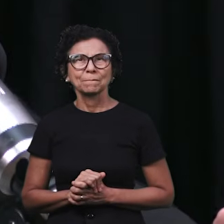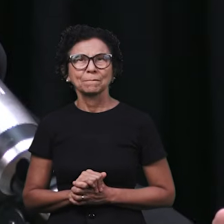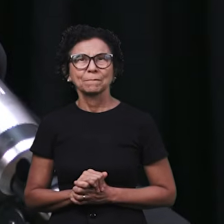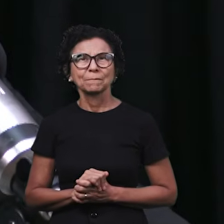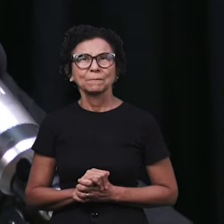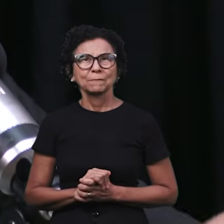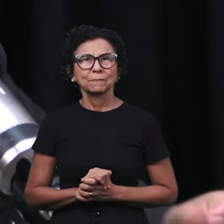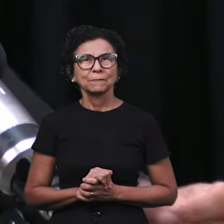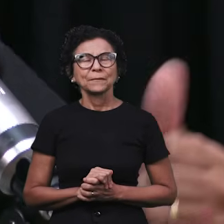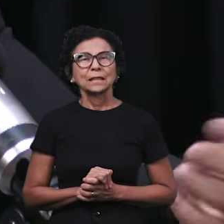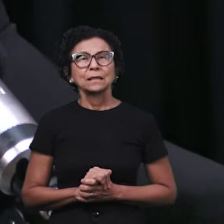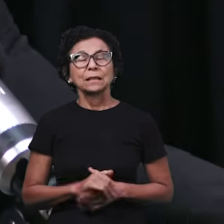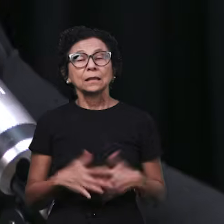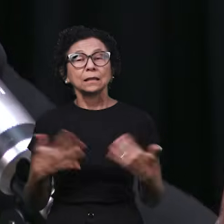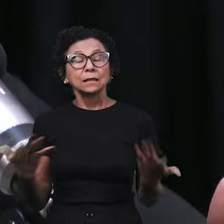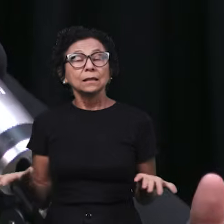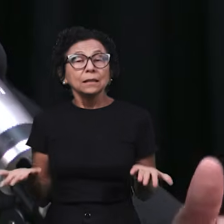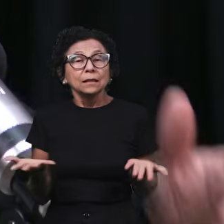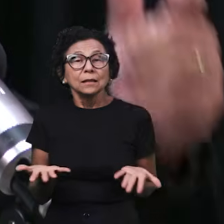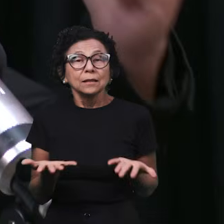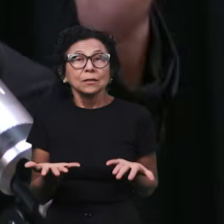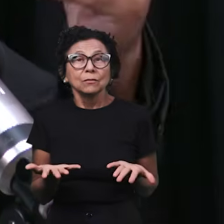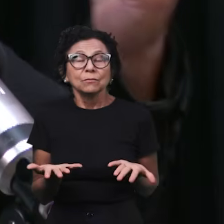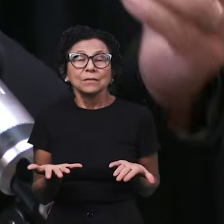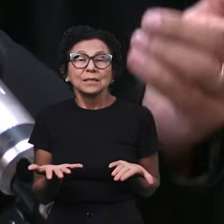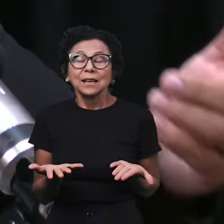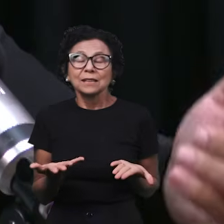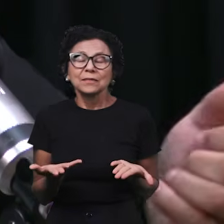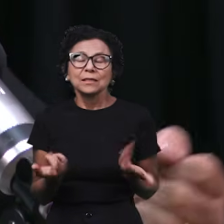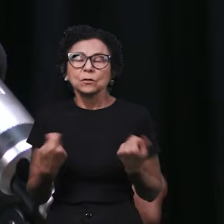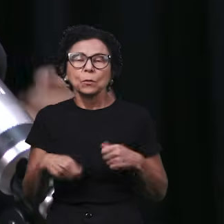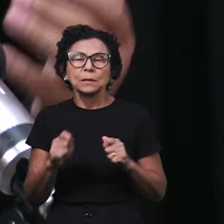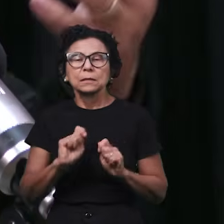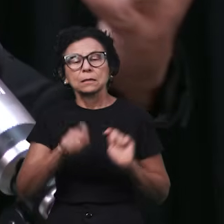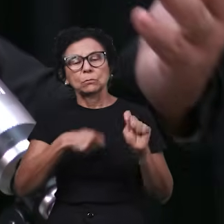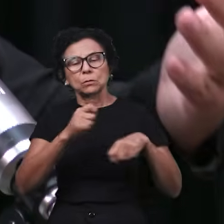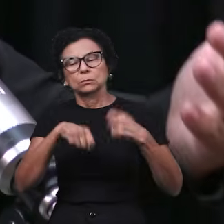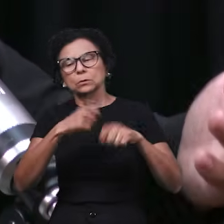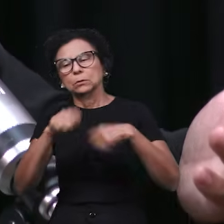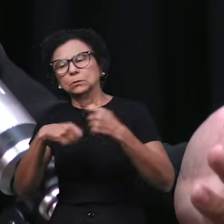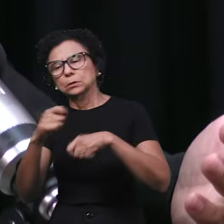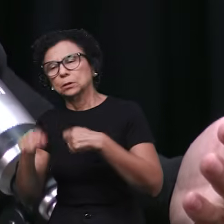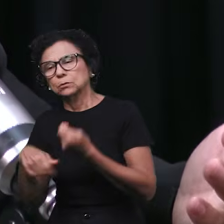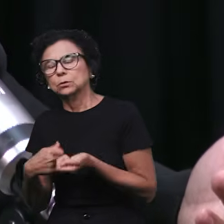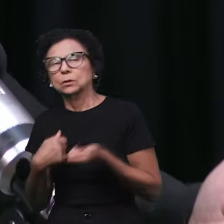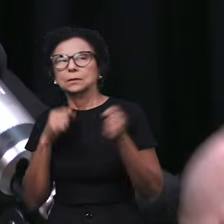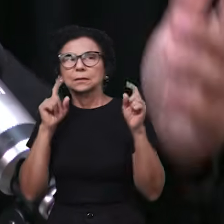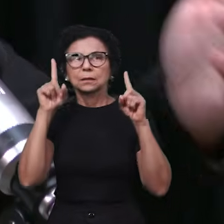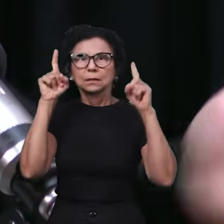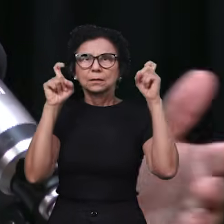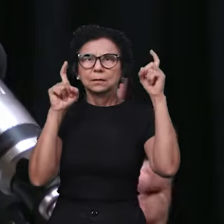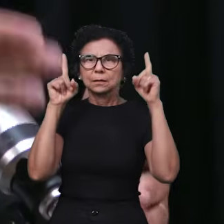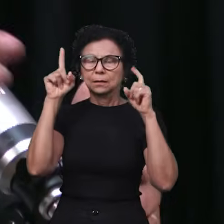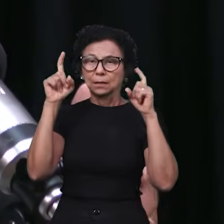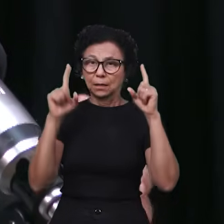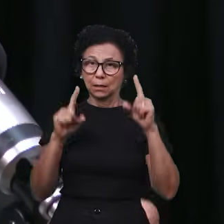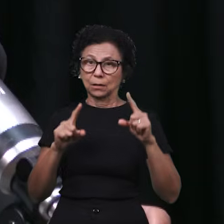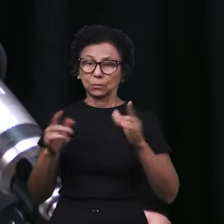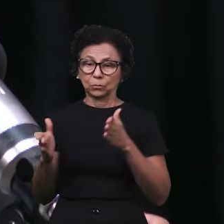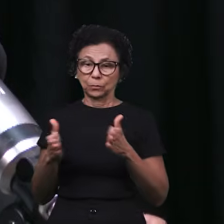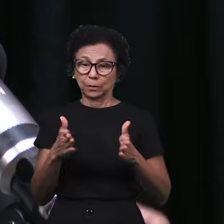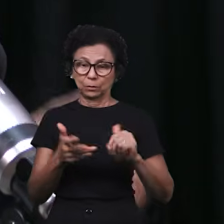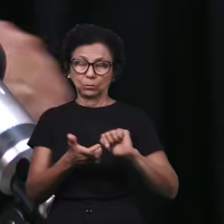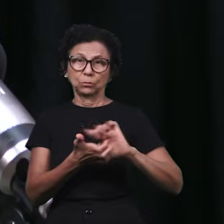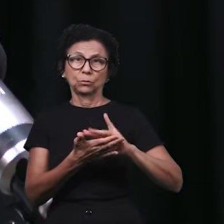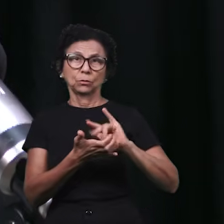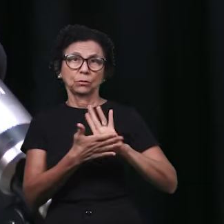surdo, né? Que às vezes não precisa nem de fazer muito sinal. Só essa expressão e essa entrega durante a melodia do louvor e associando com a melodia do